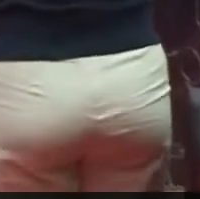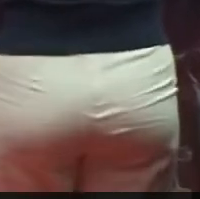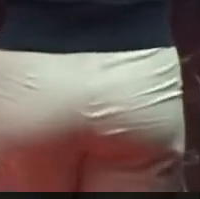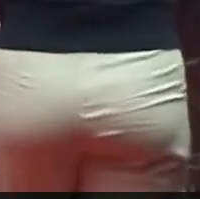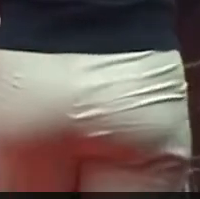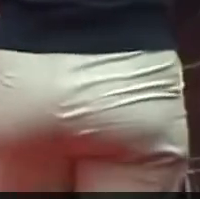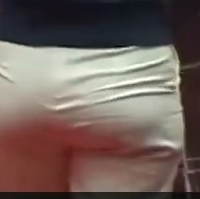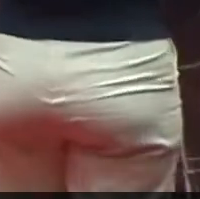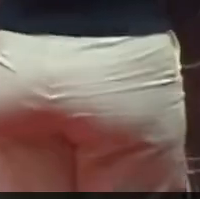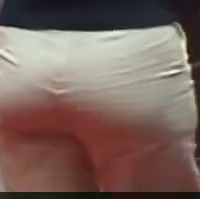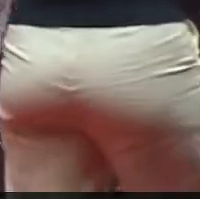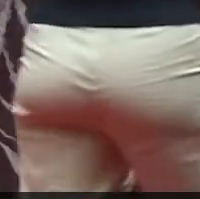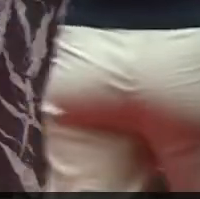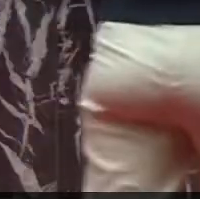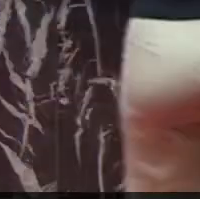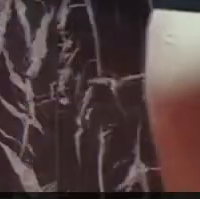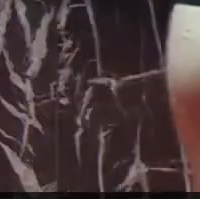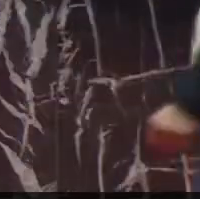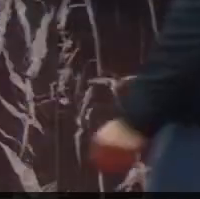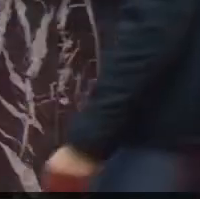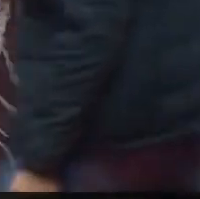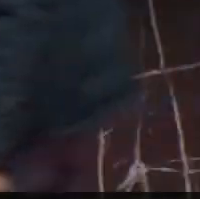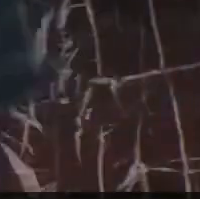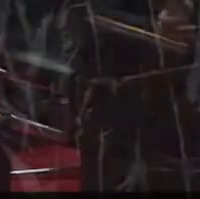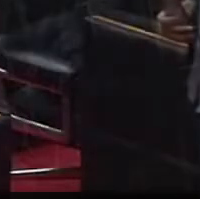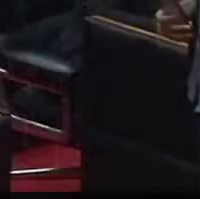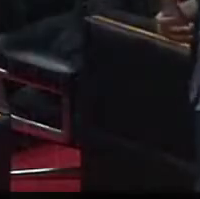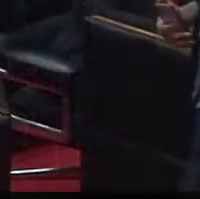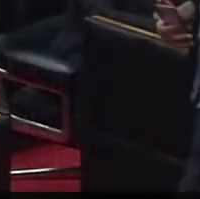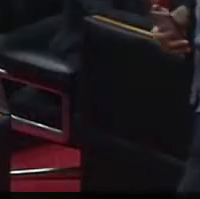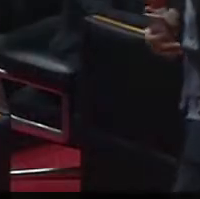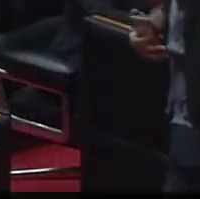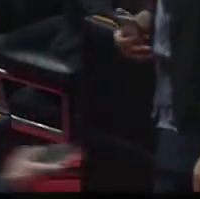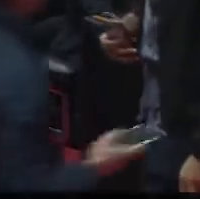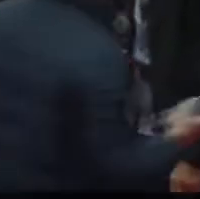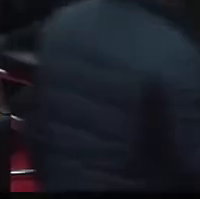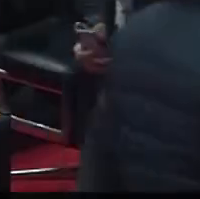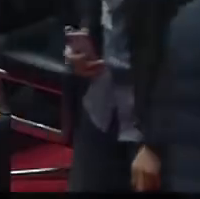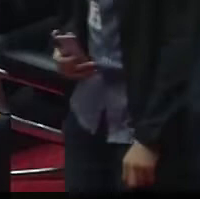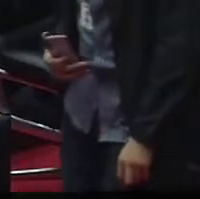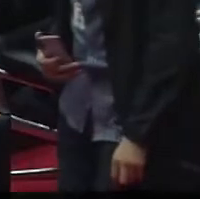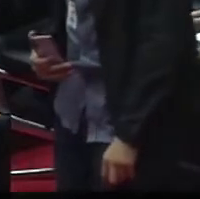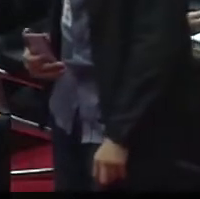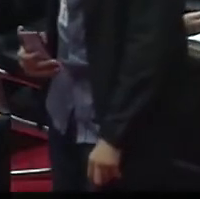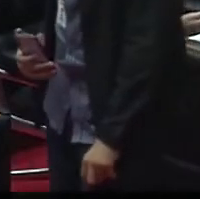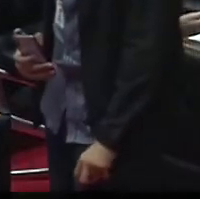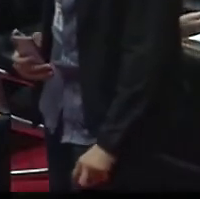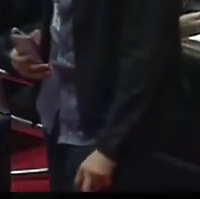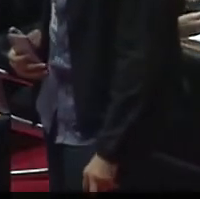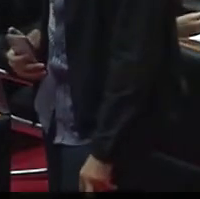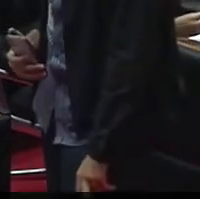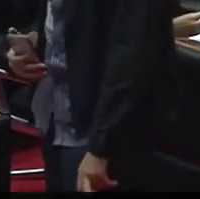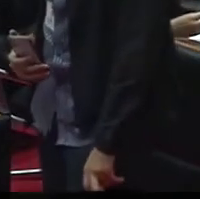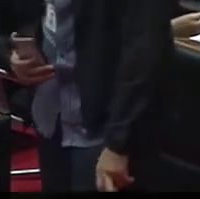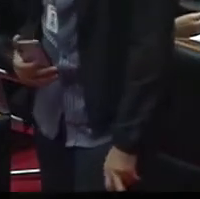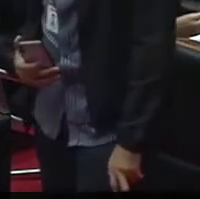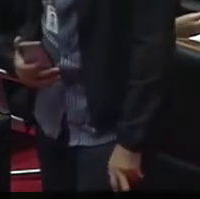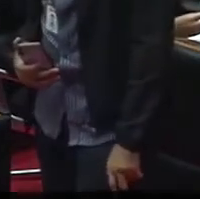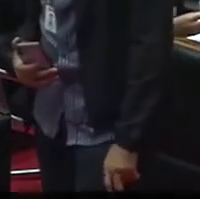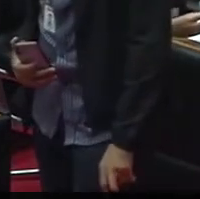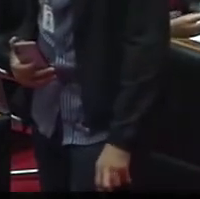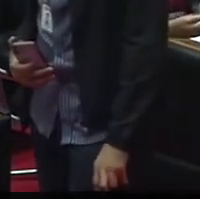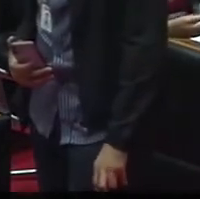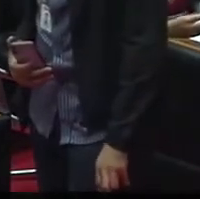no caso da Câmara dos Deputados quinze por cento quinze por cento da dos deputados federais também